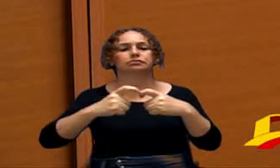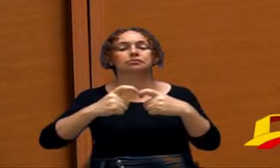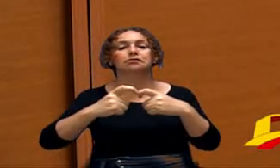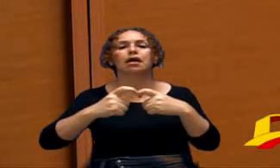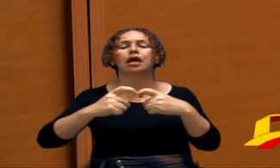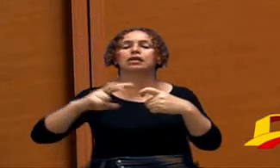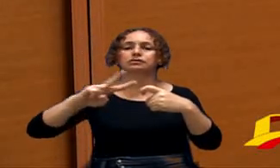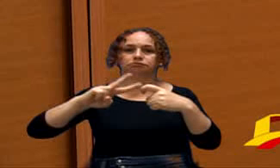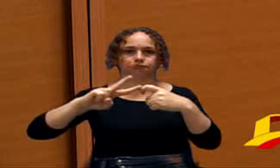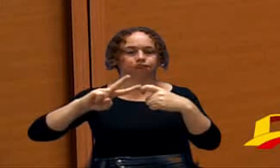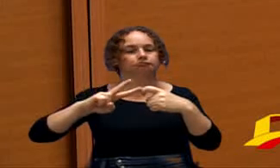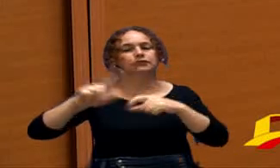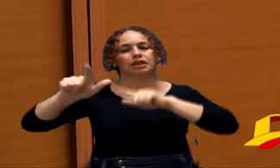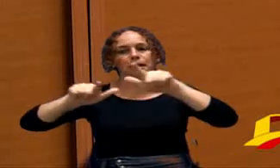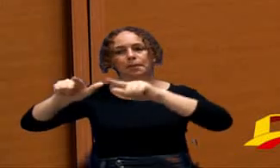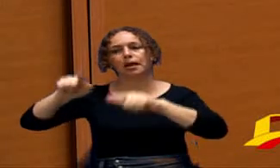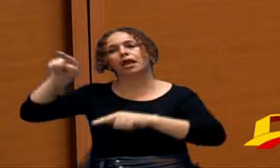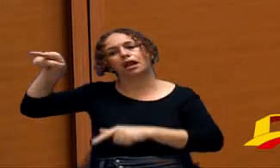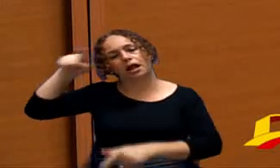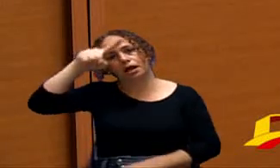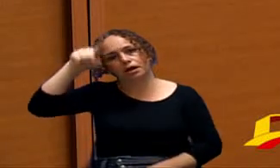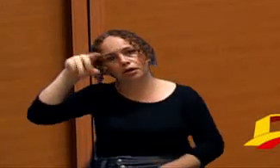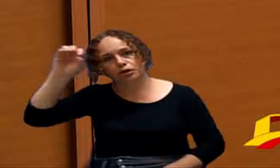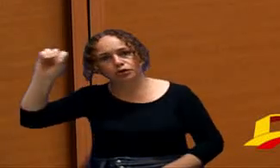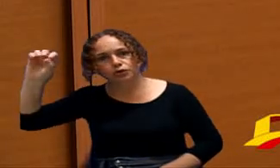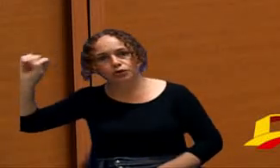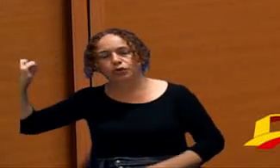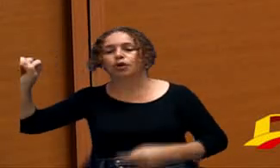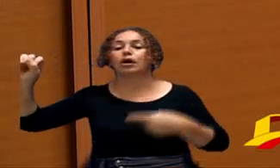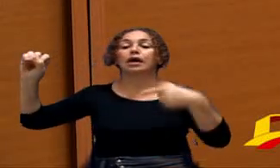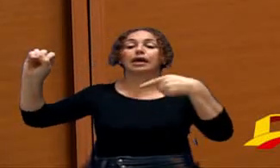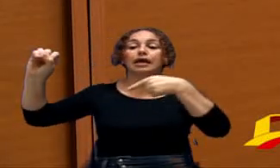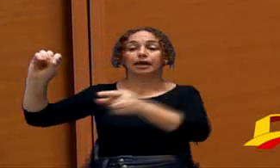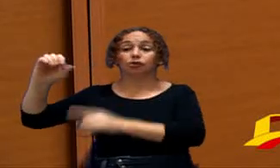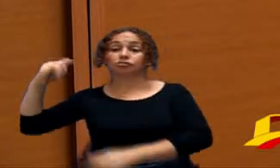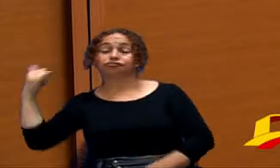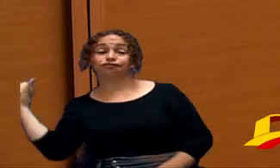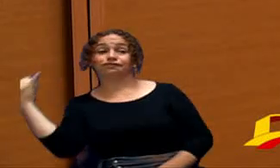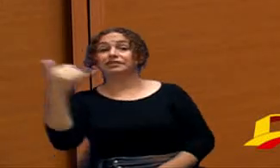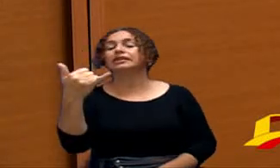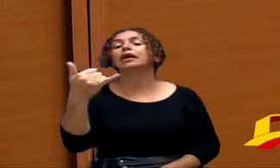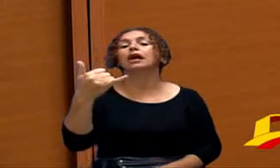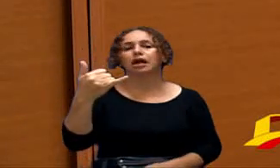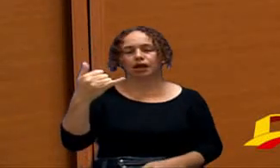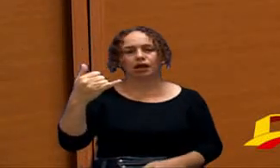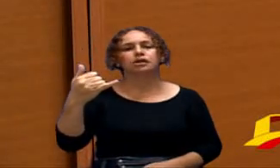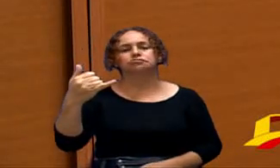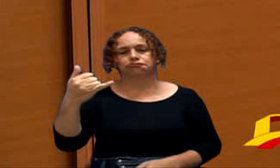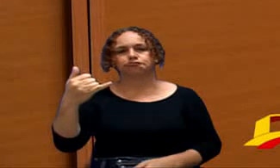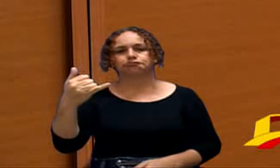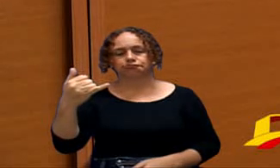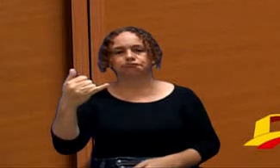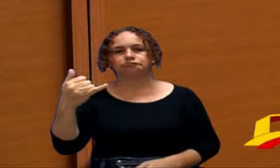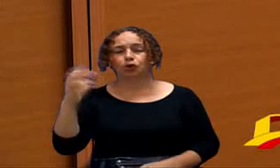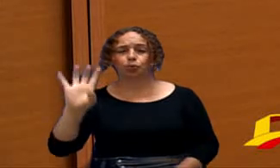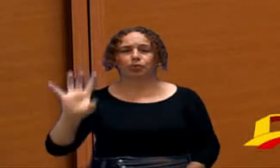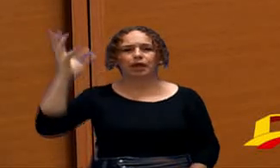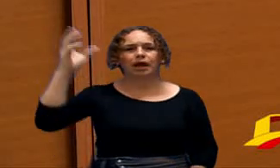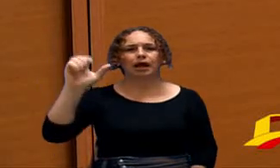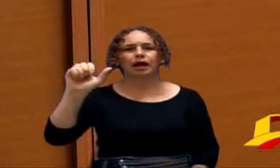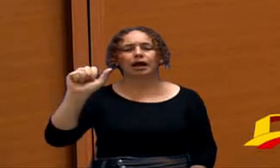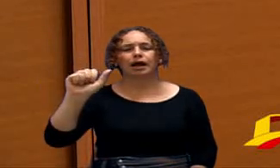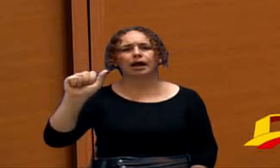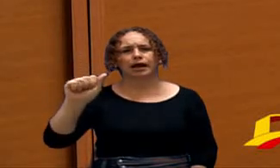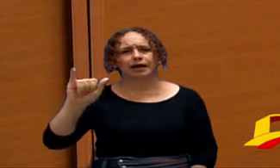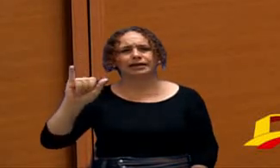zoológico também, tá? E eu fui eu que denunciei o caso Aiza há pouco tempo, sobre o que ela estava sentindo.